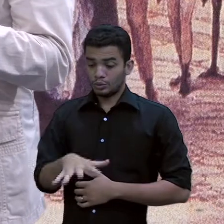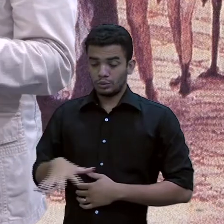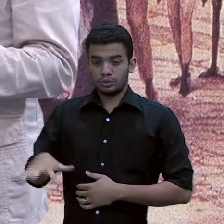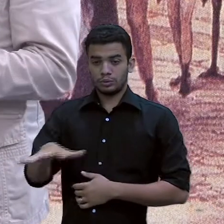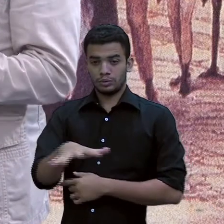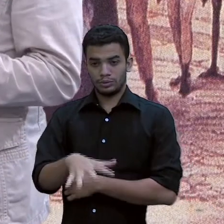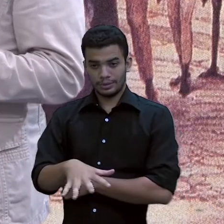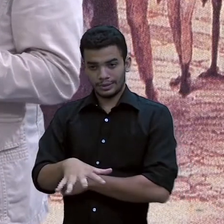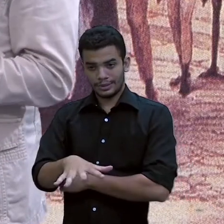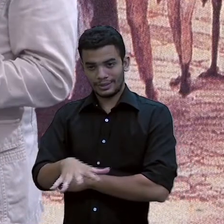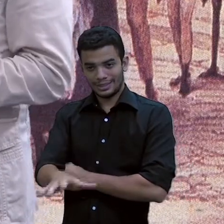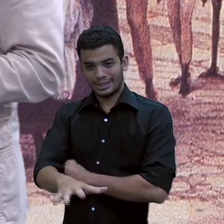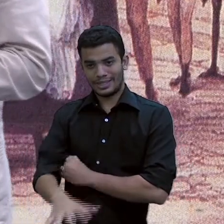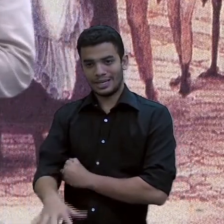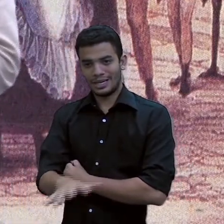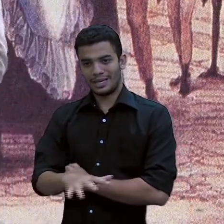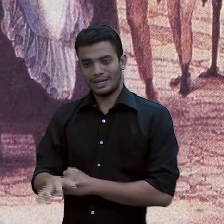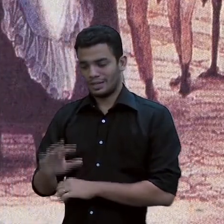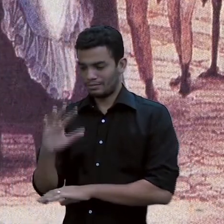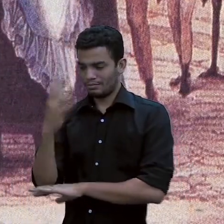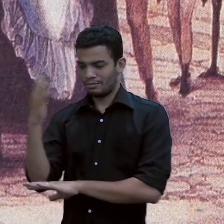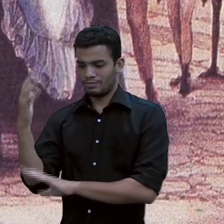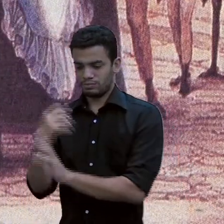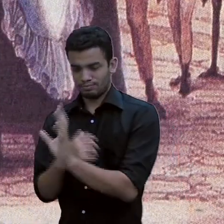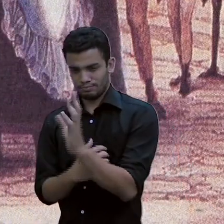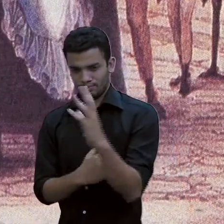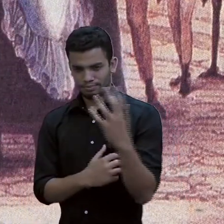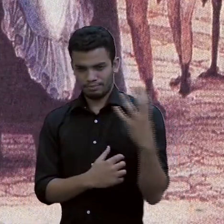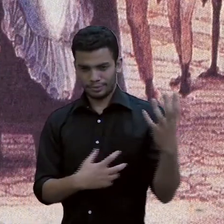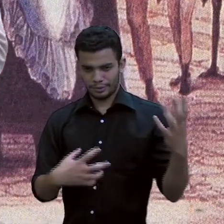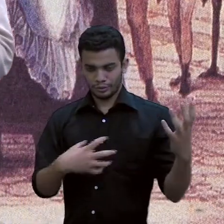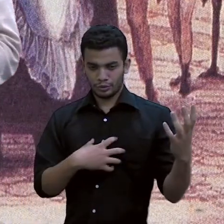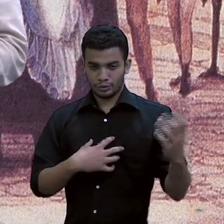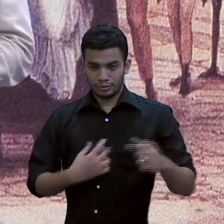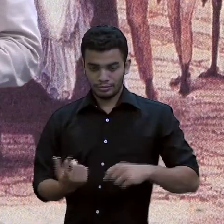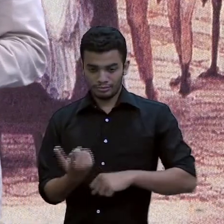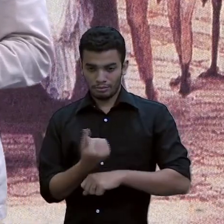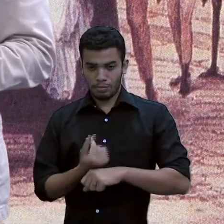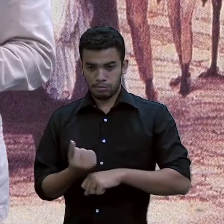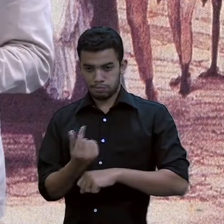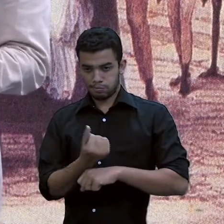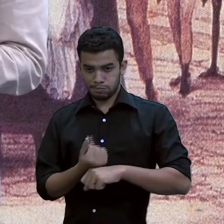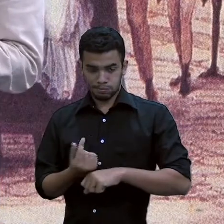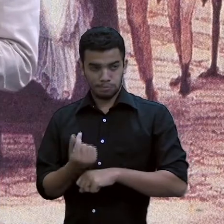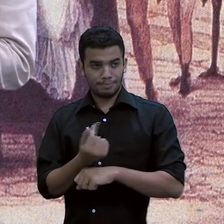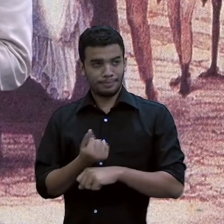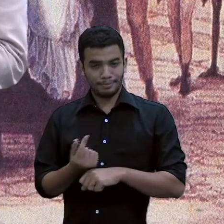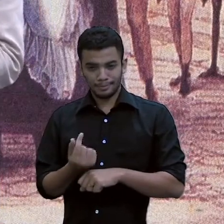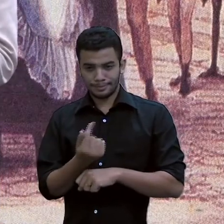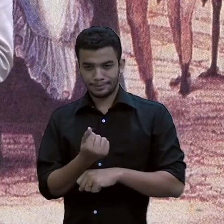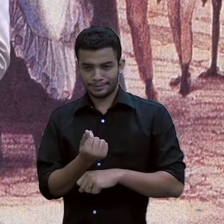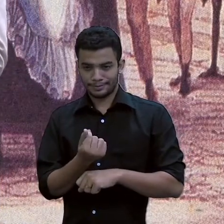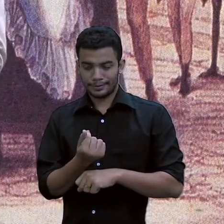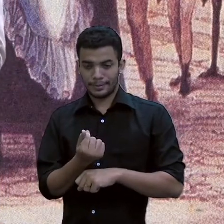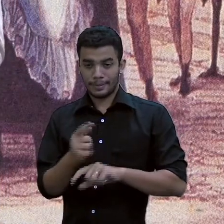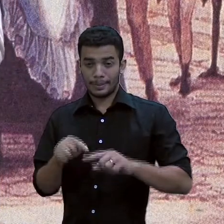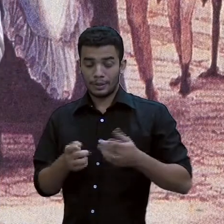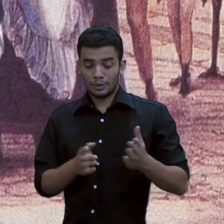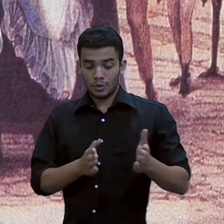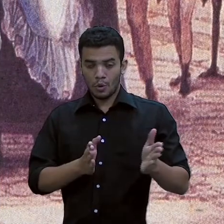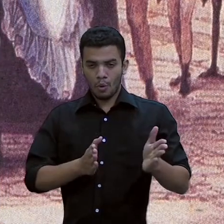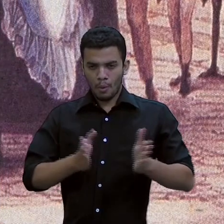vida econômica e social. O período da colonização brasileira inicia-se